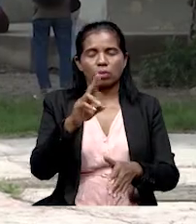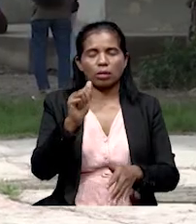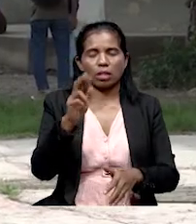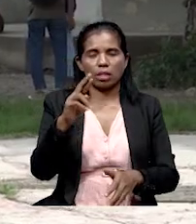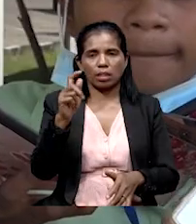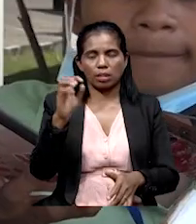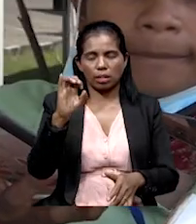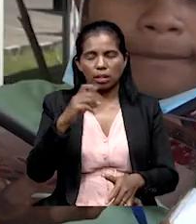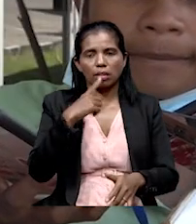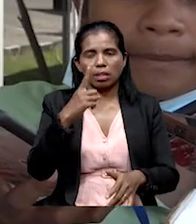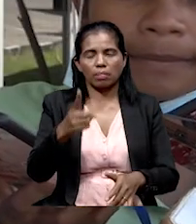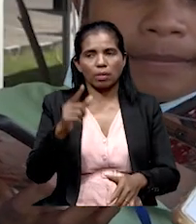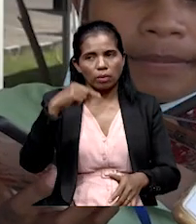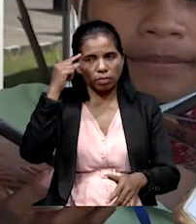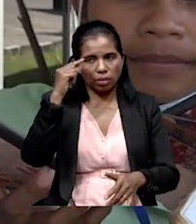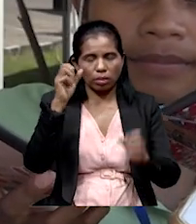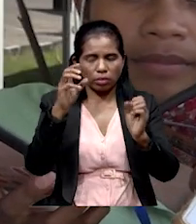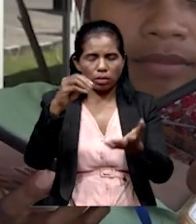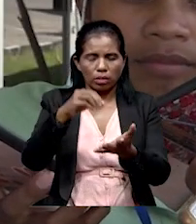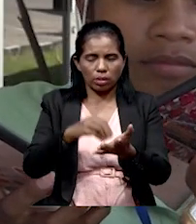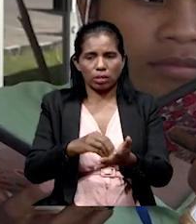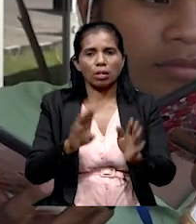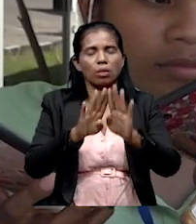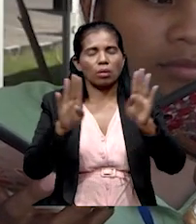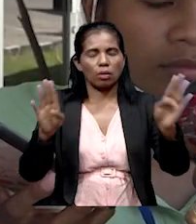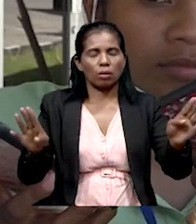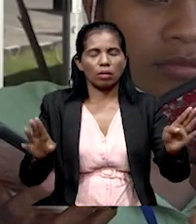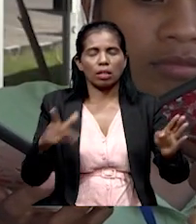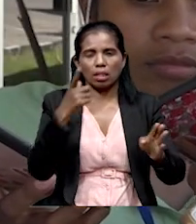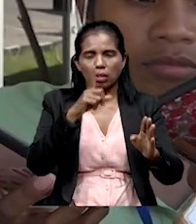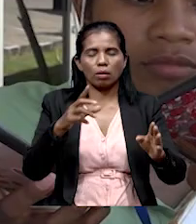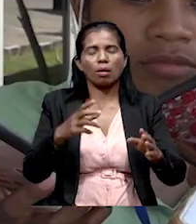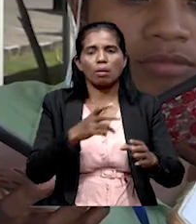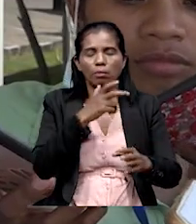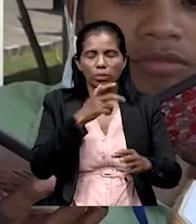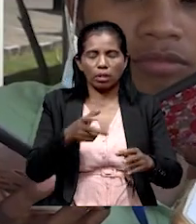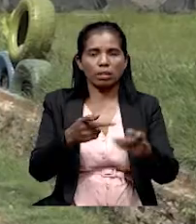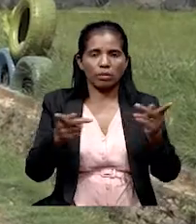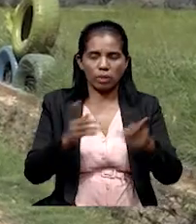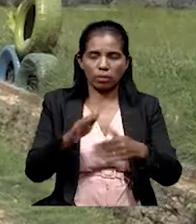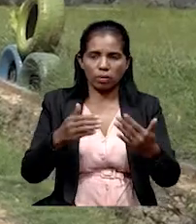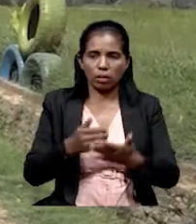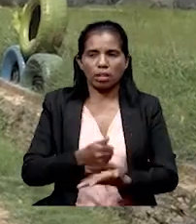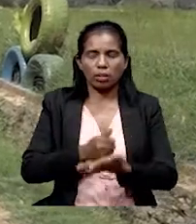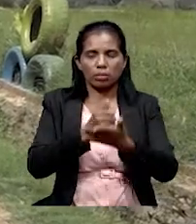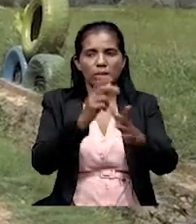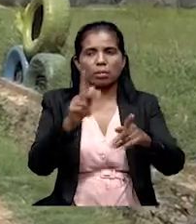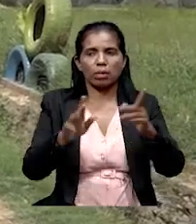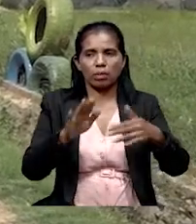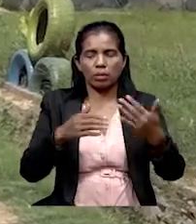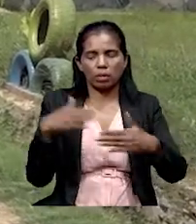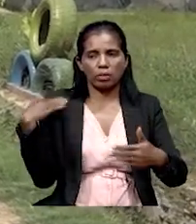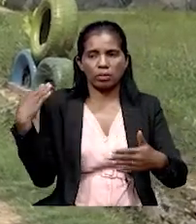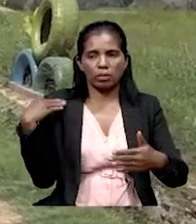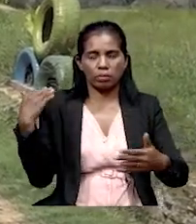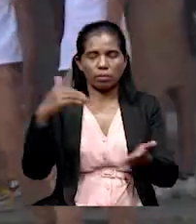ao governo ato investe macas, lo que curso liam português e fato em roto, onde facilita a comunidade, juventude